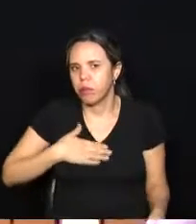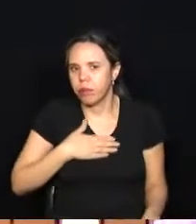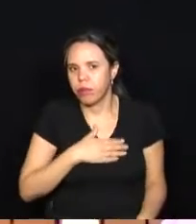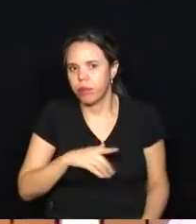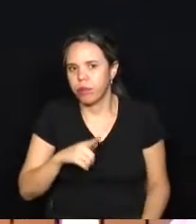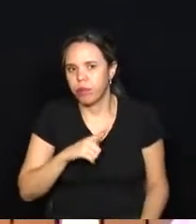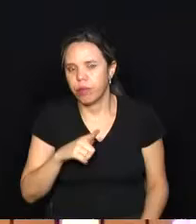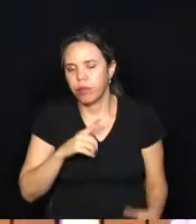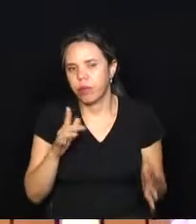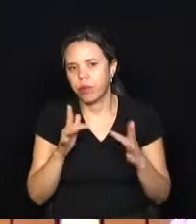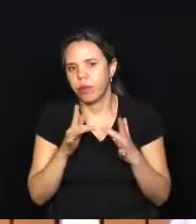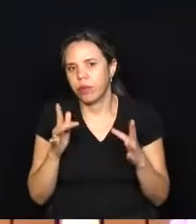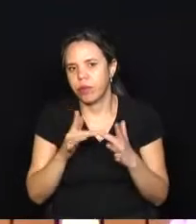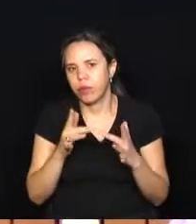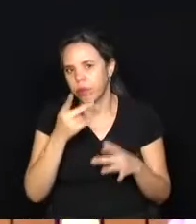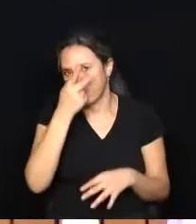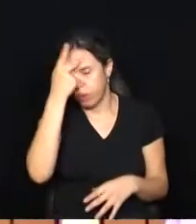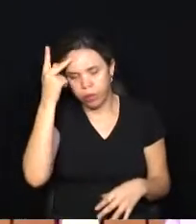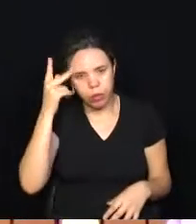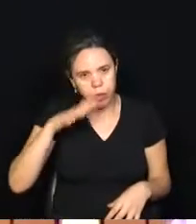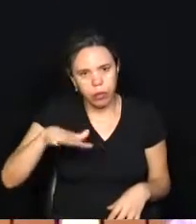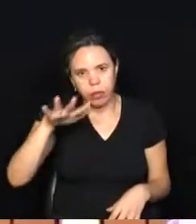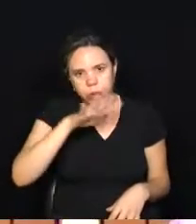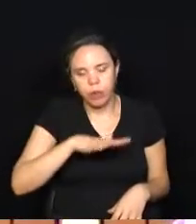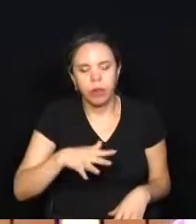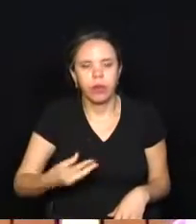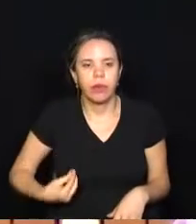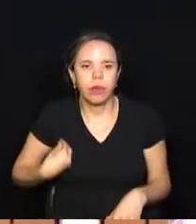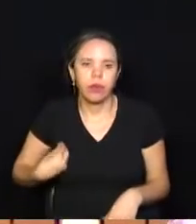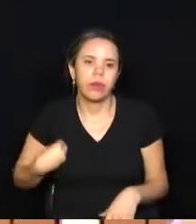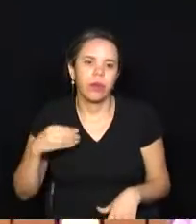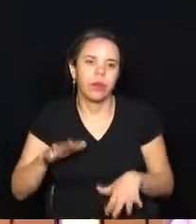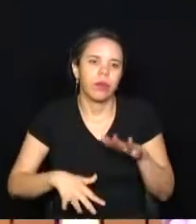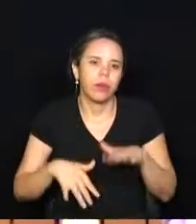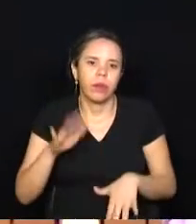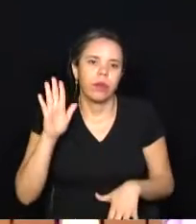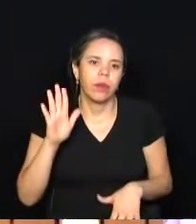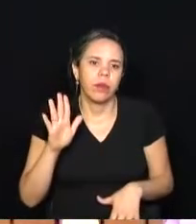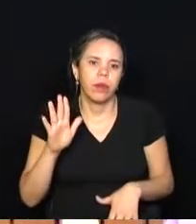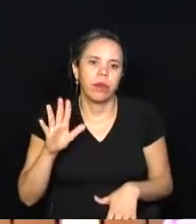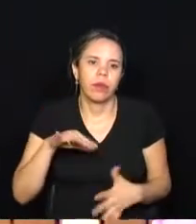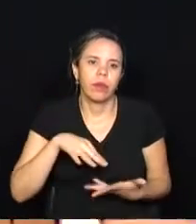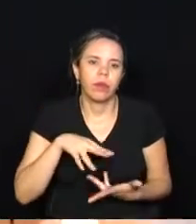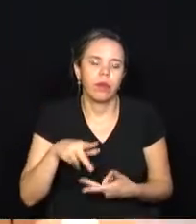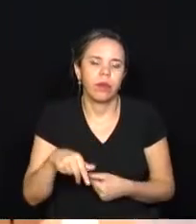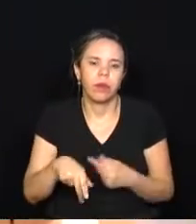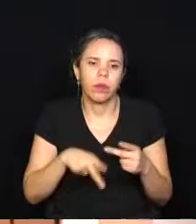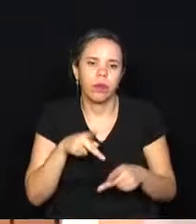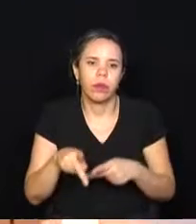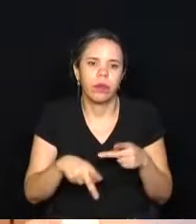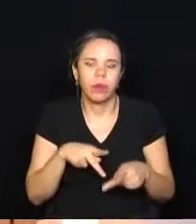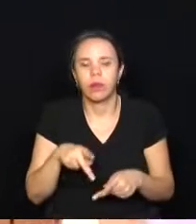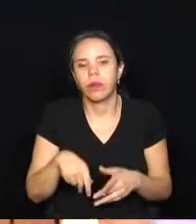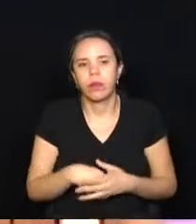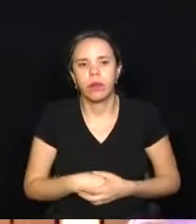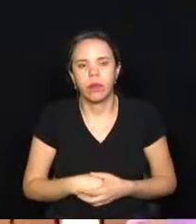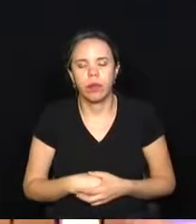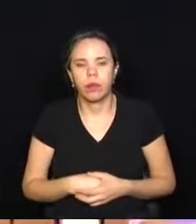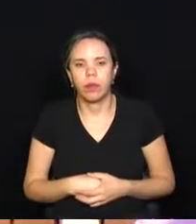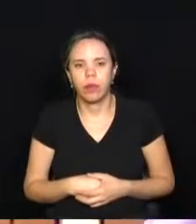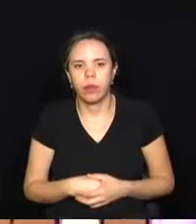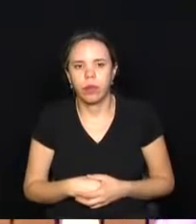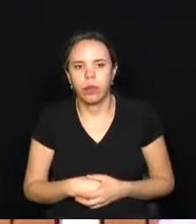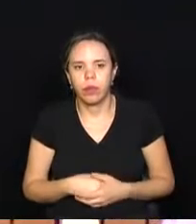tive um contato com uma população que vive, talvez, a que mais viva, né, no mundo, que é o